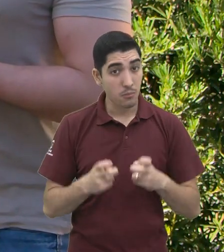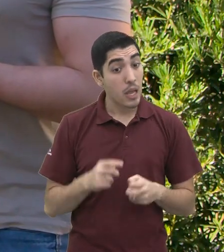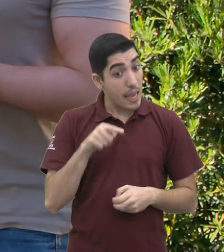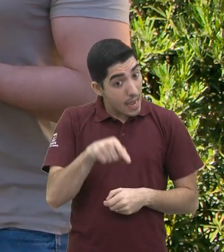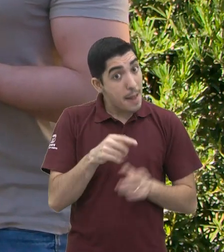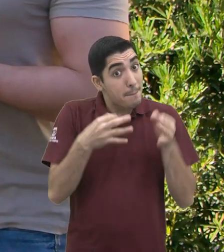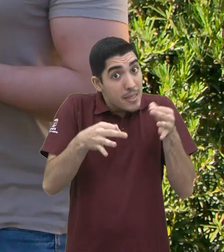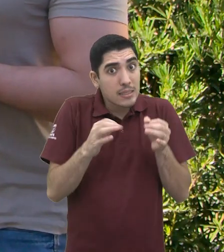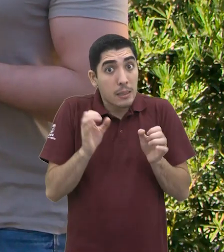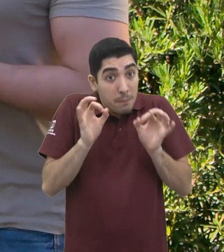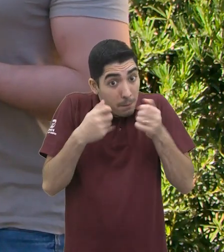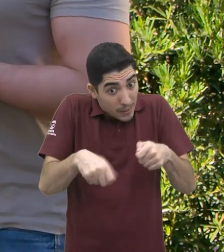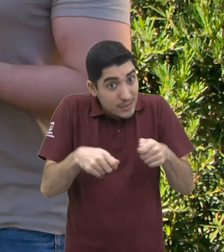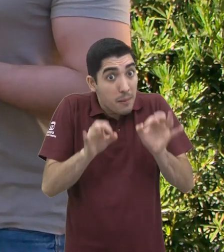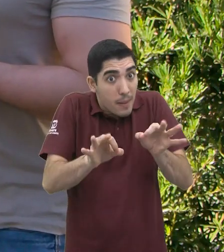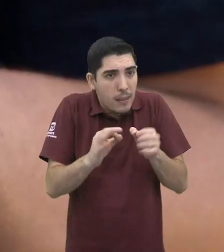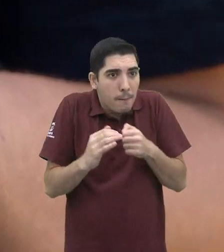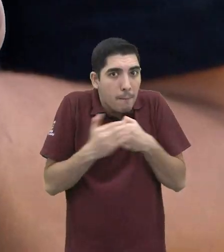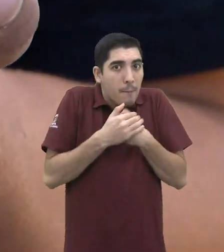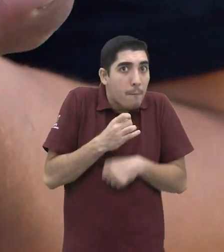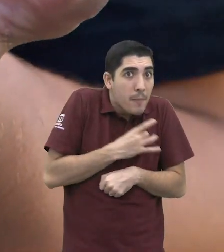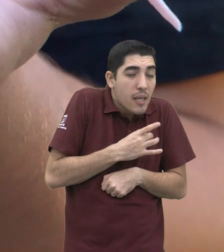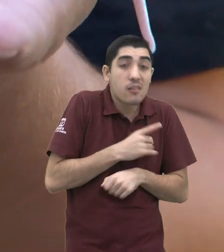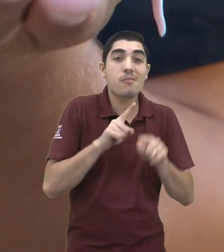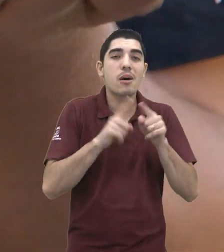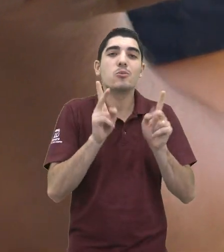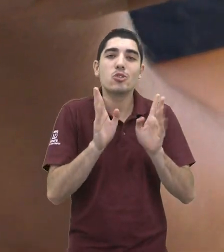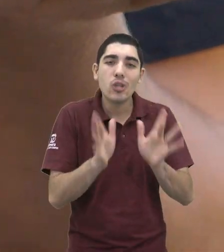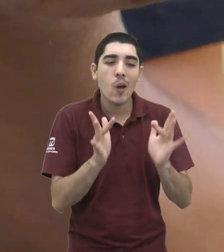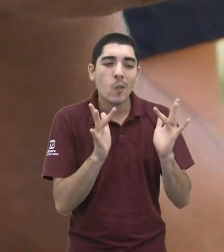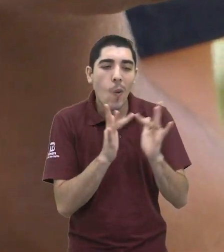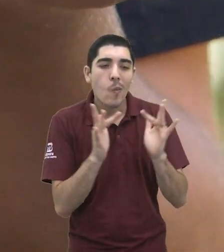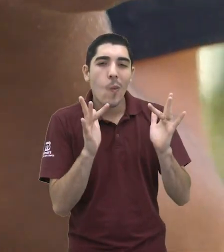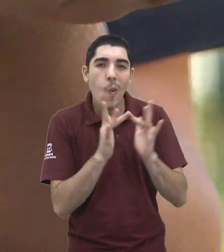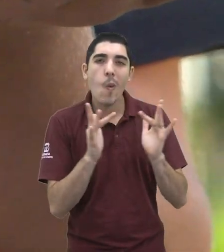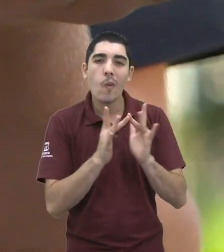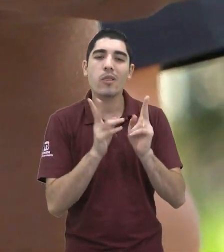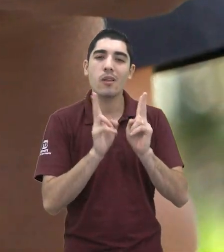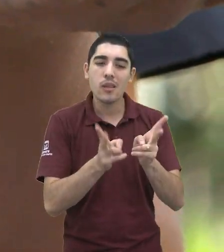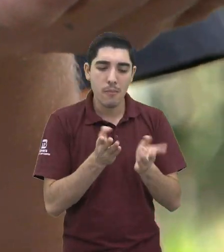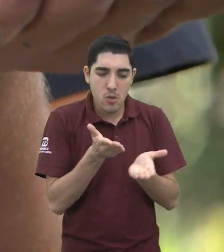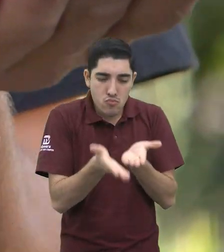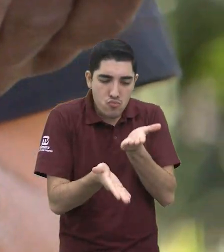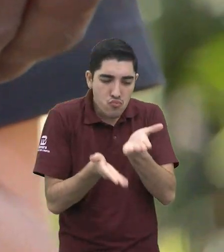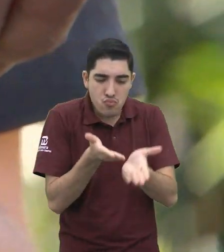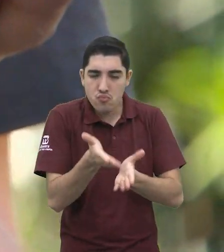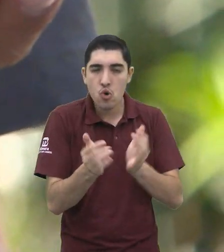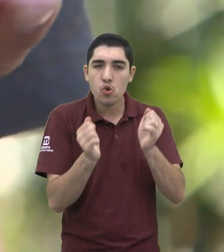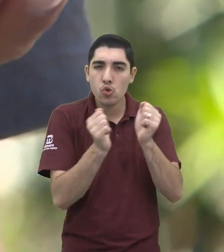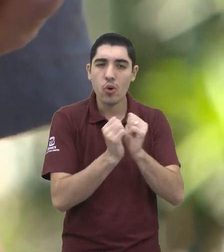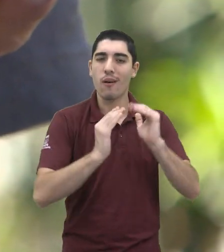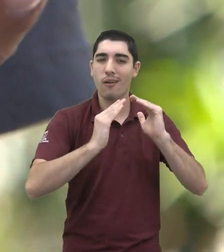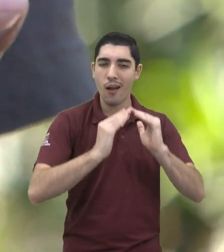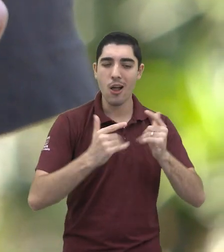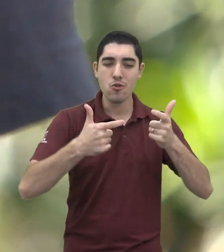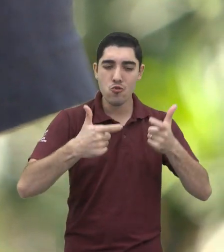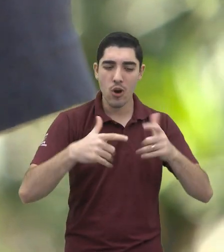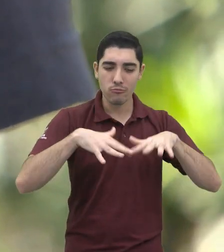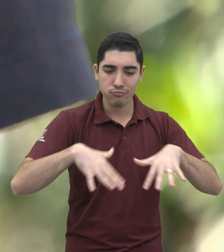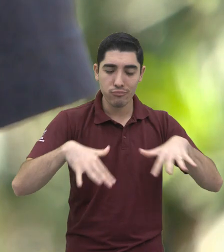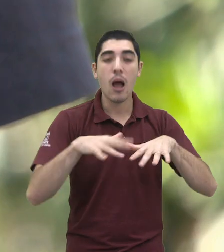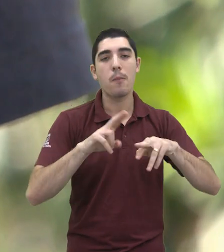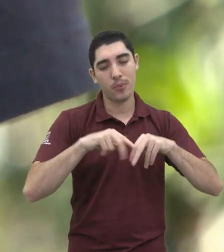Essa espécie era para ser uma espécie muito medrosa, mas justamente por estar há muito tempo sendo criado em cativeiro, a